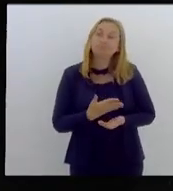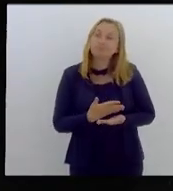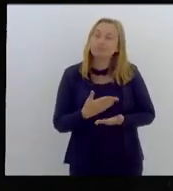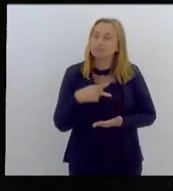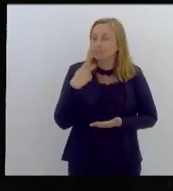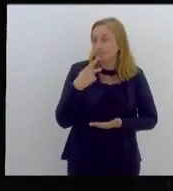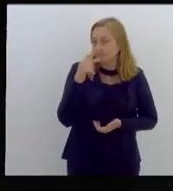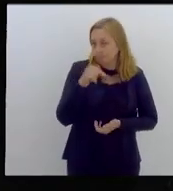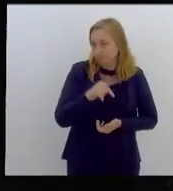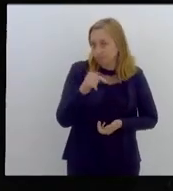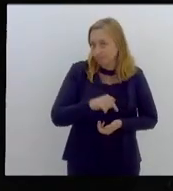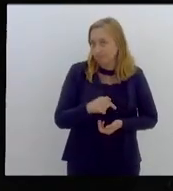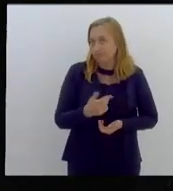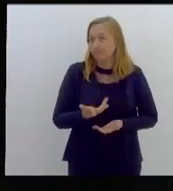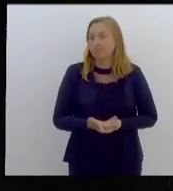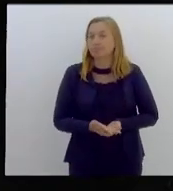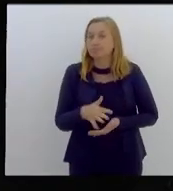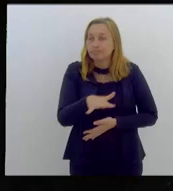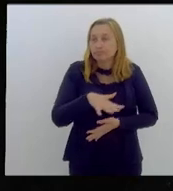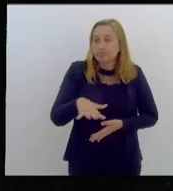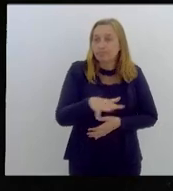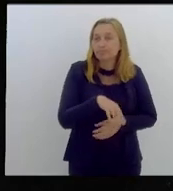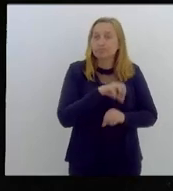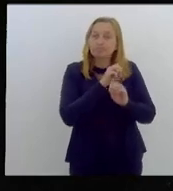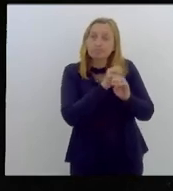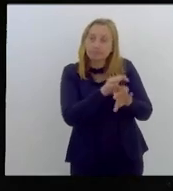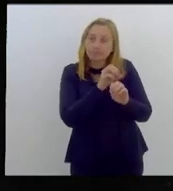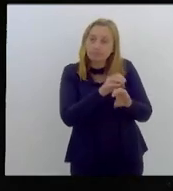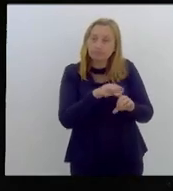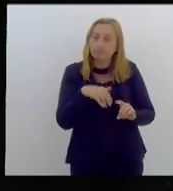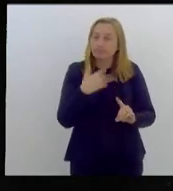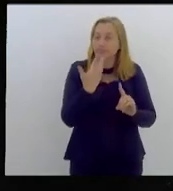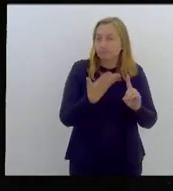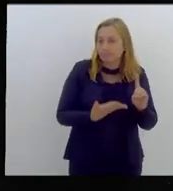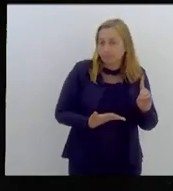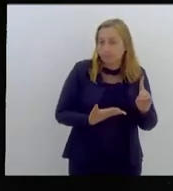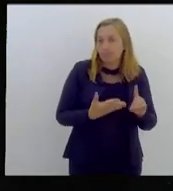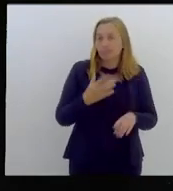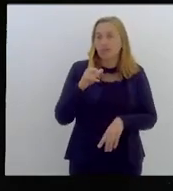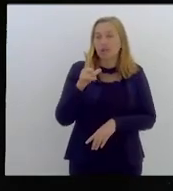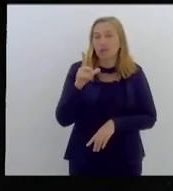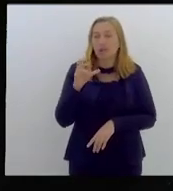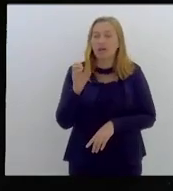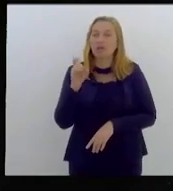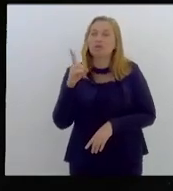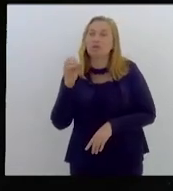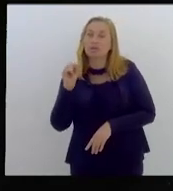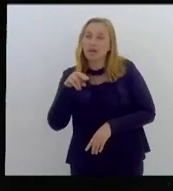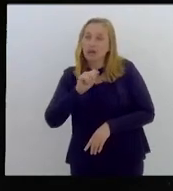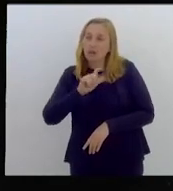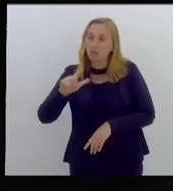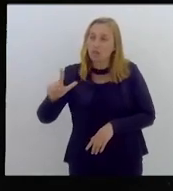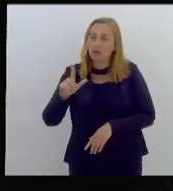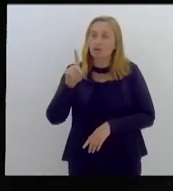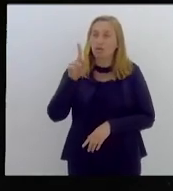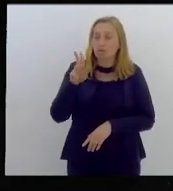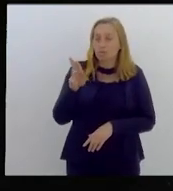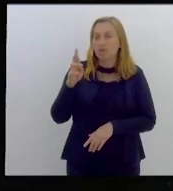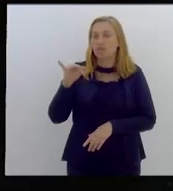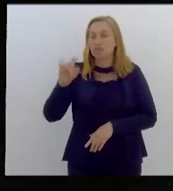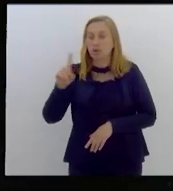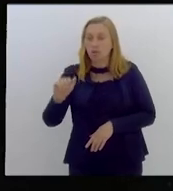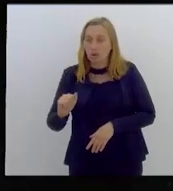aqui pela área da educação, homenageando aqui Leonel Brizola e Darcy Ribeiro. E aí, quando a gente